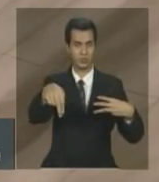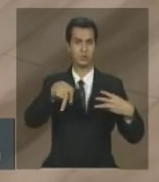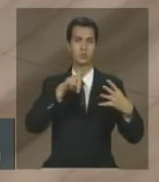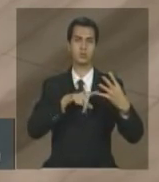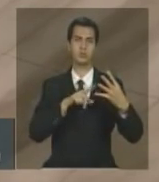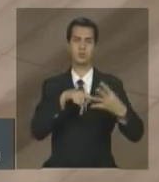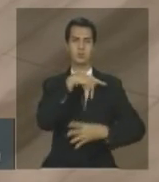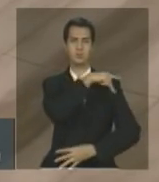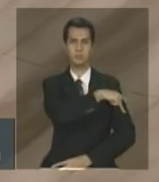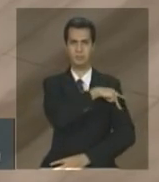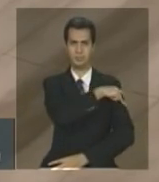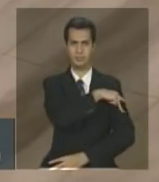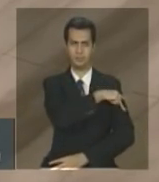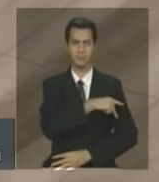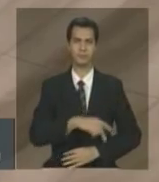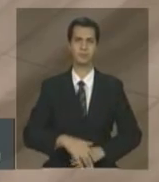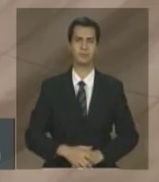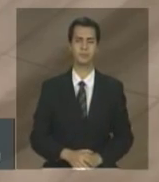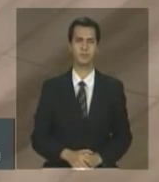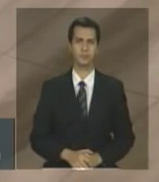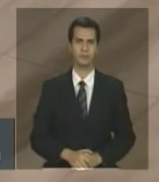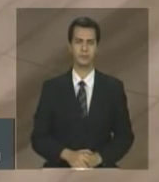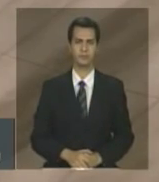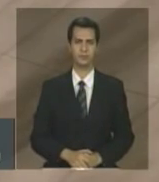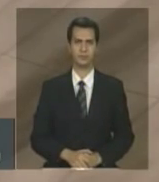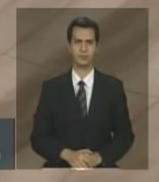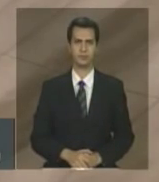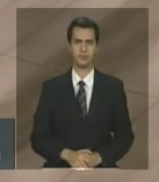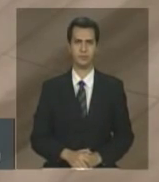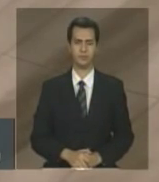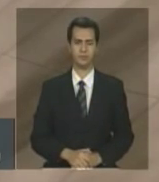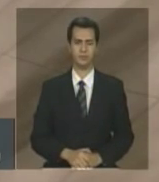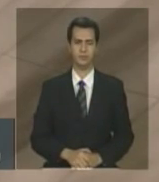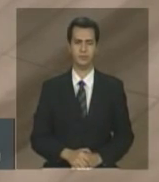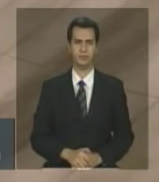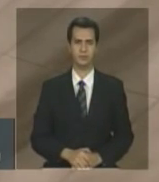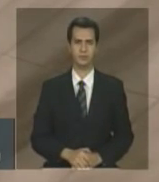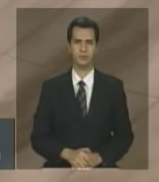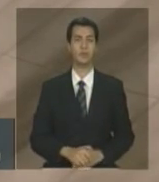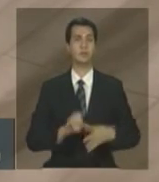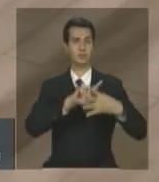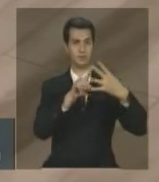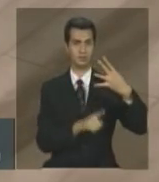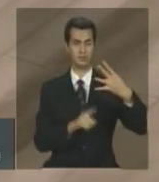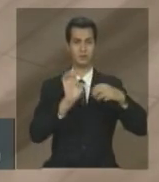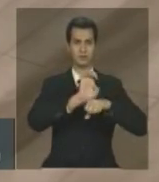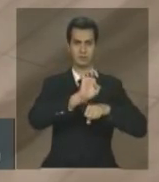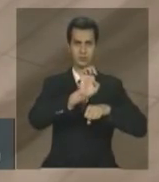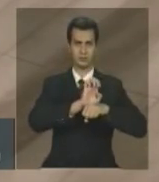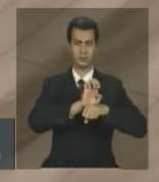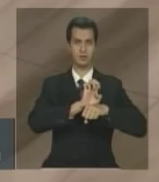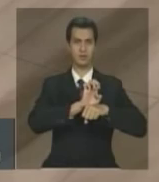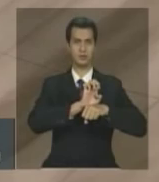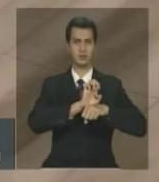Rio Grande do Norte e Paraíba. que são os estados